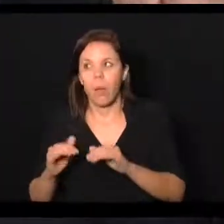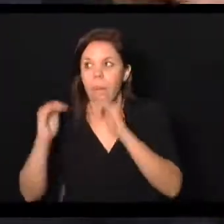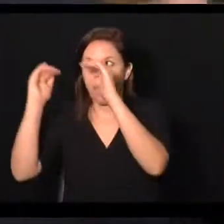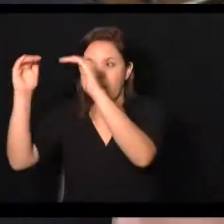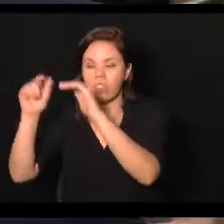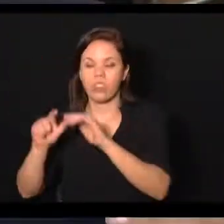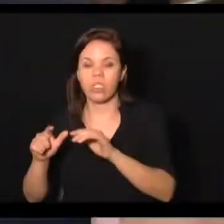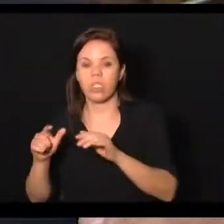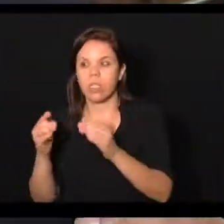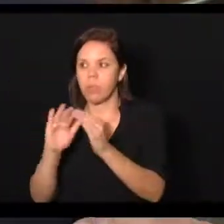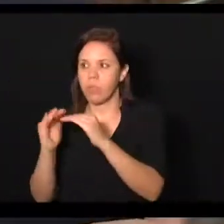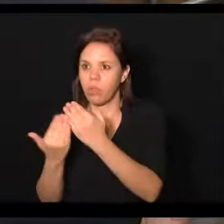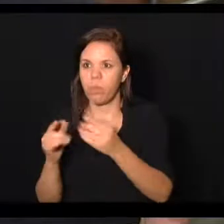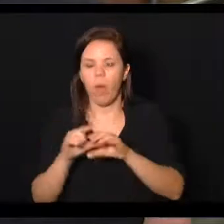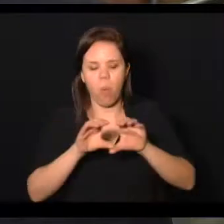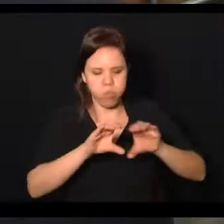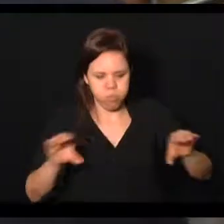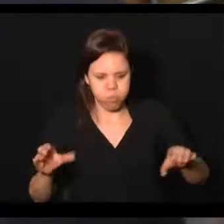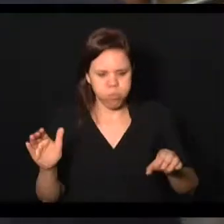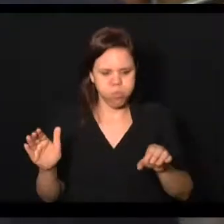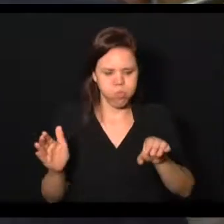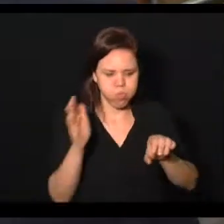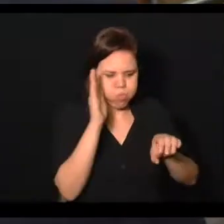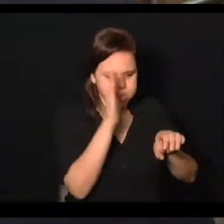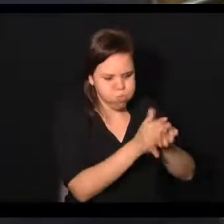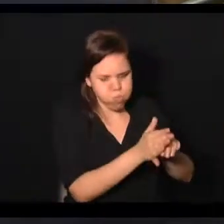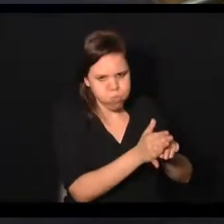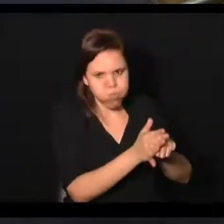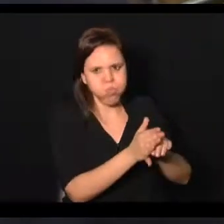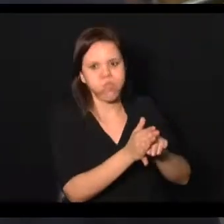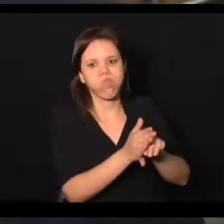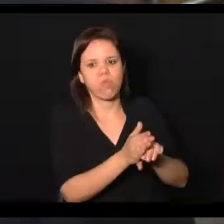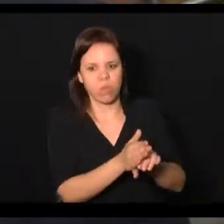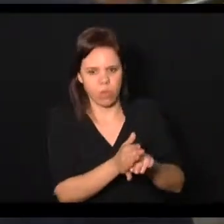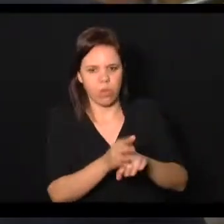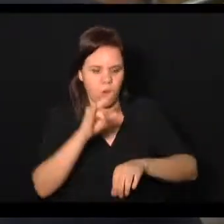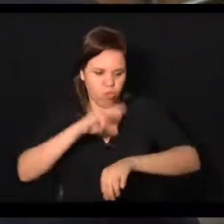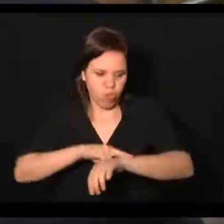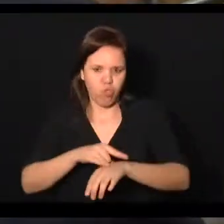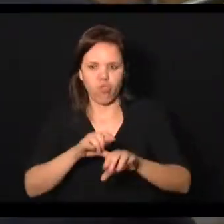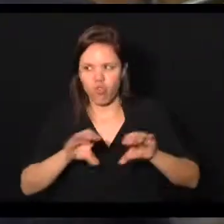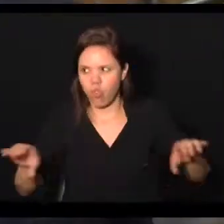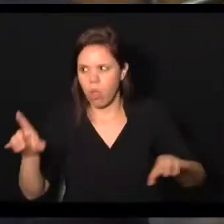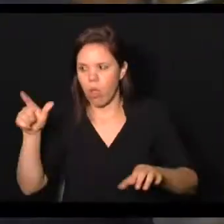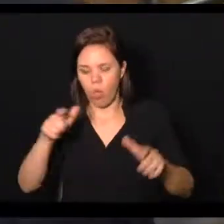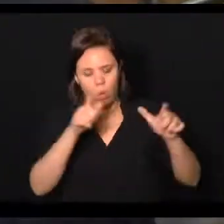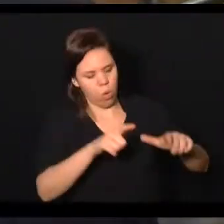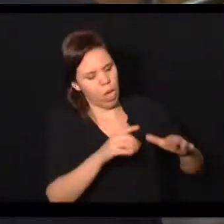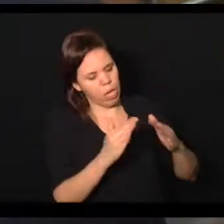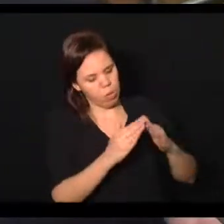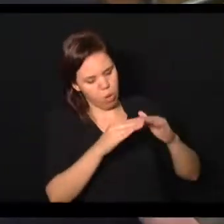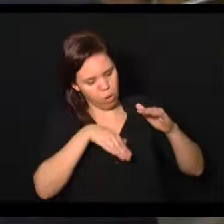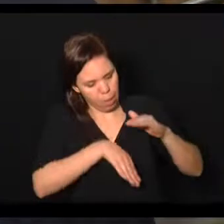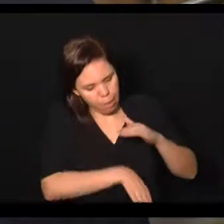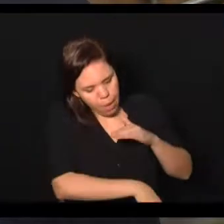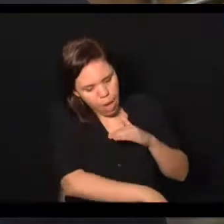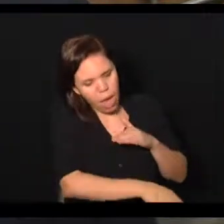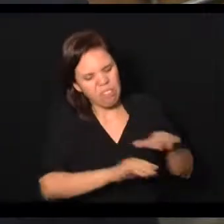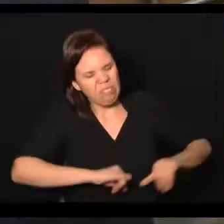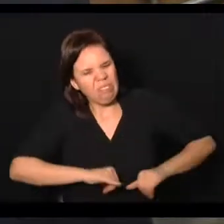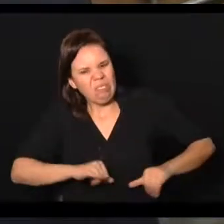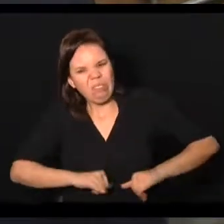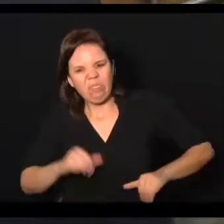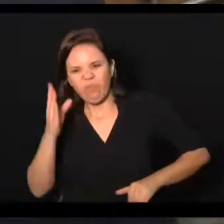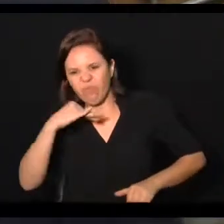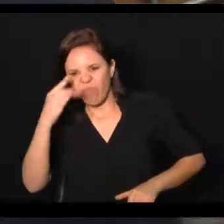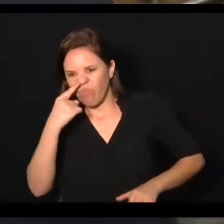os encanamentos de baixo estão todos entupidos e o pessoal que mora no lugar mais baixo estão sofrendo com